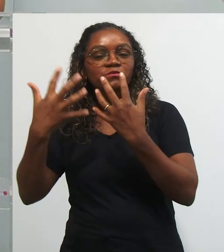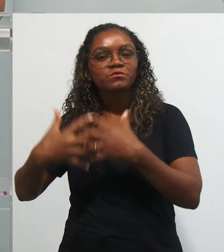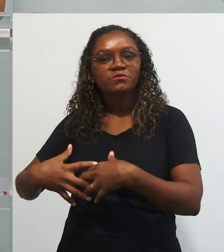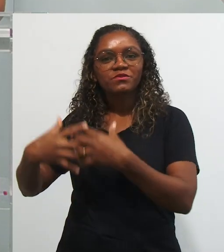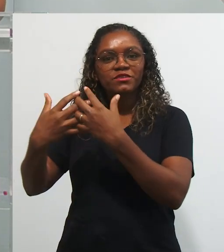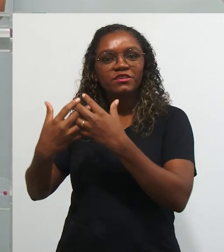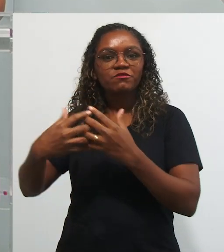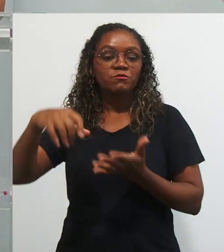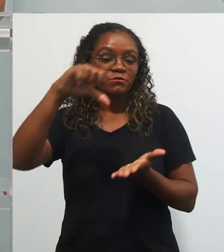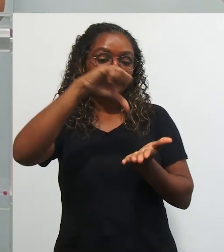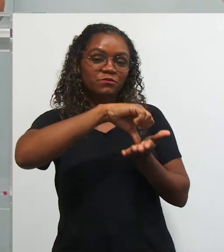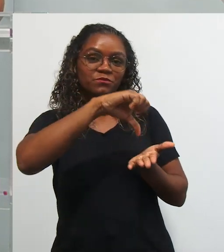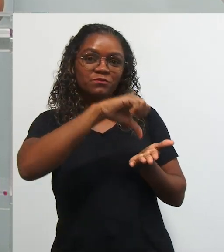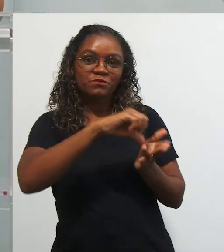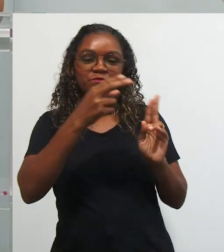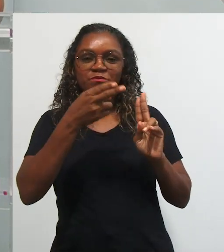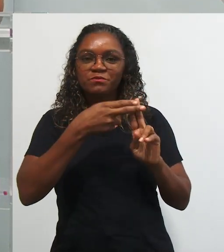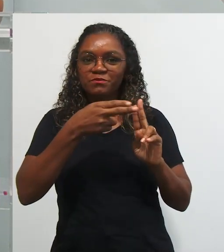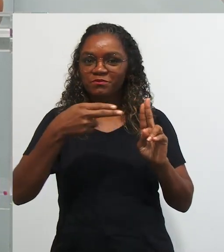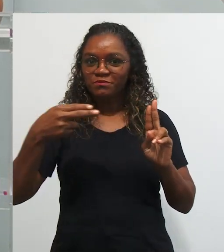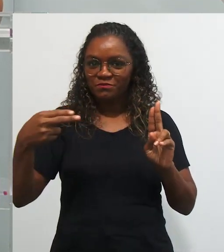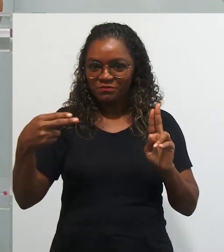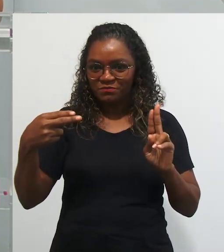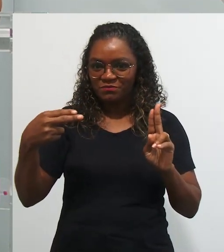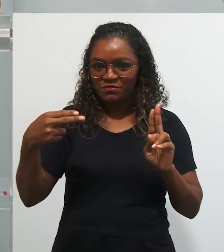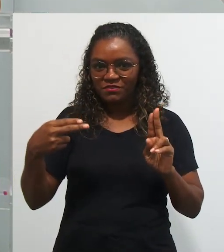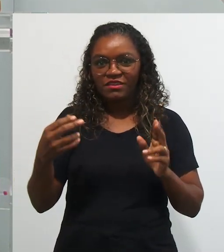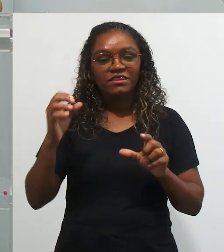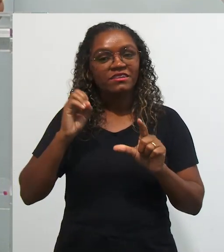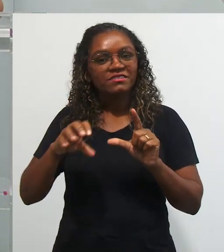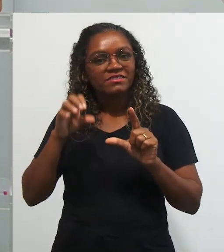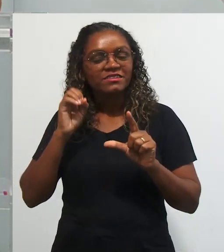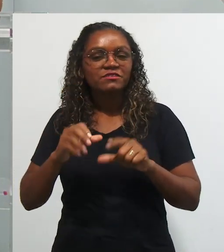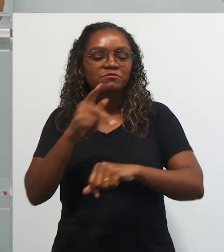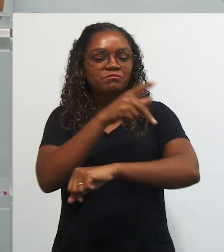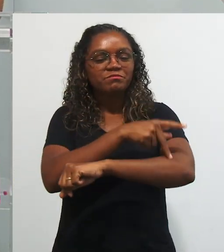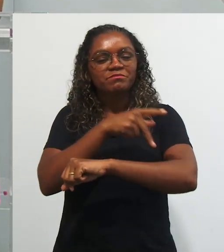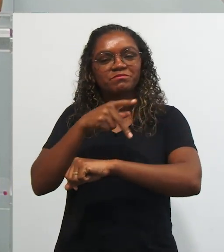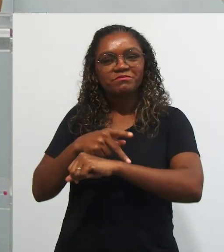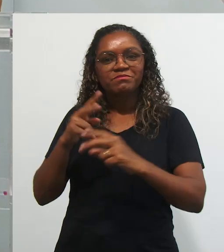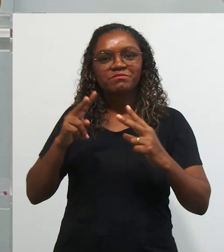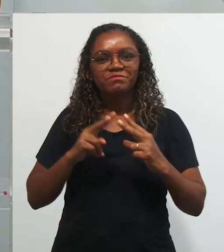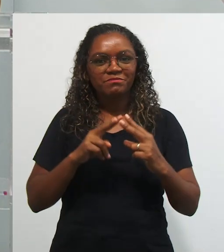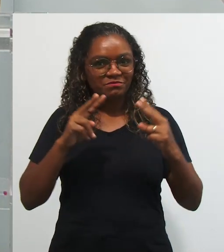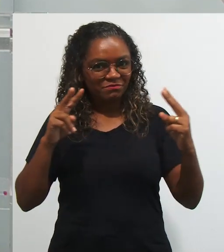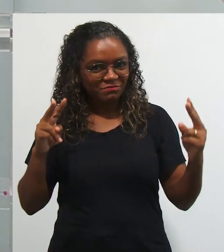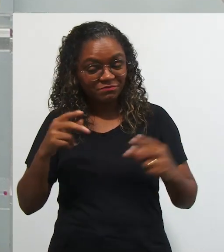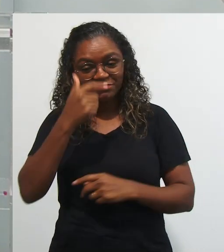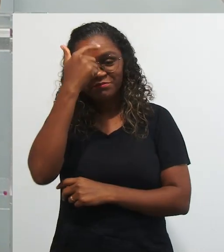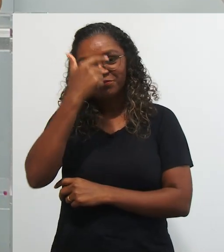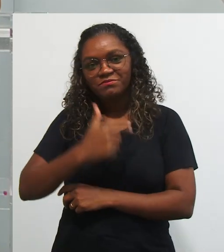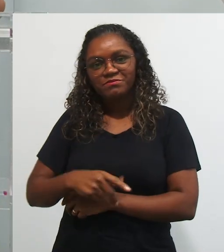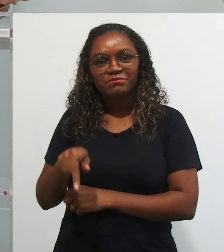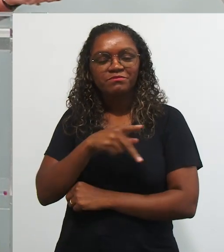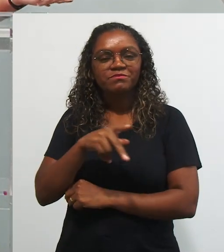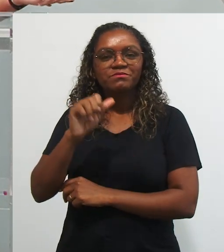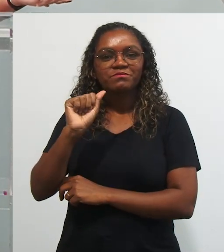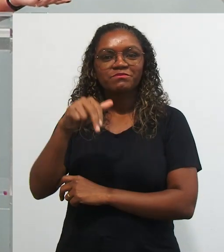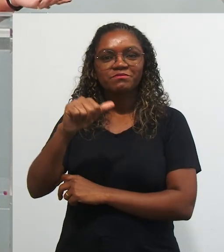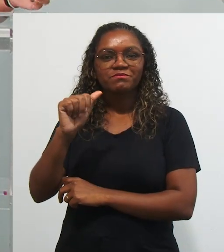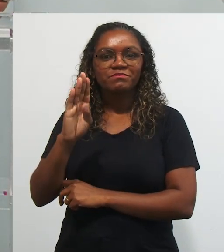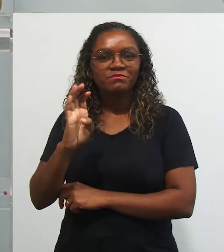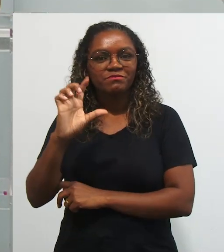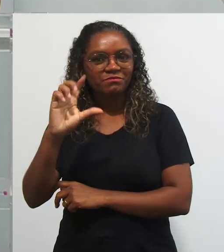Você está no campus Porto Velho, Zona Norte, na licenciatura em Pedagogia EAD. E eu sou a professora